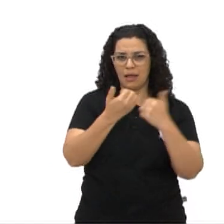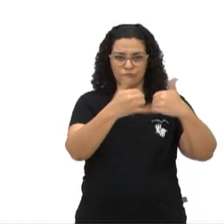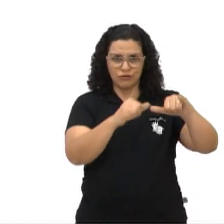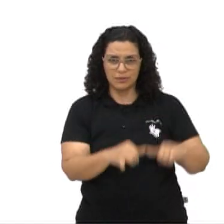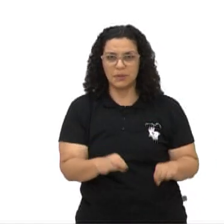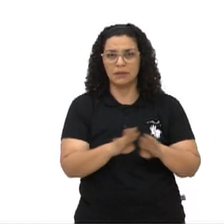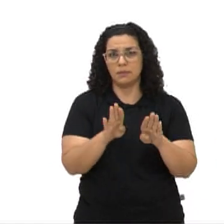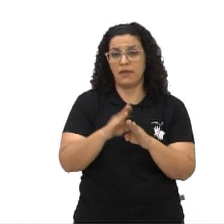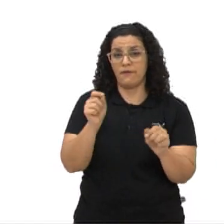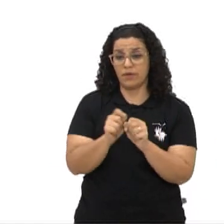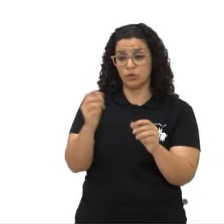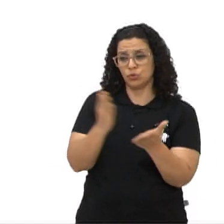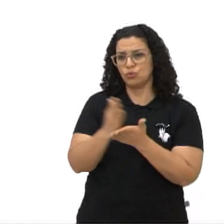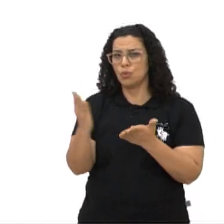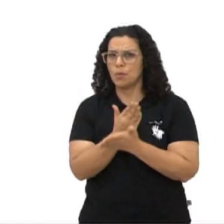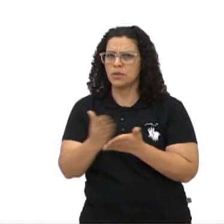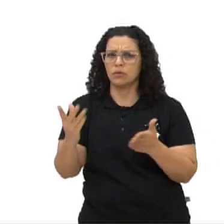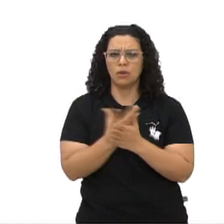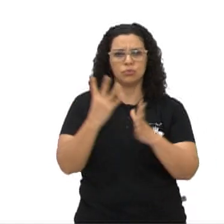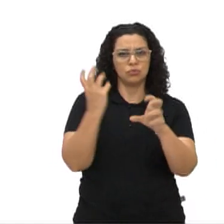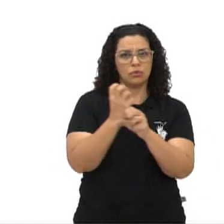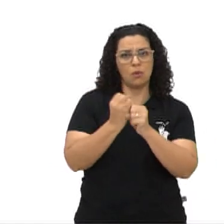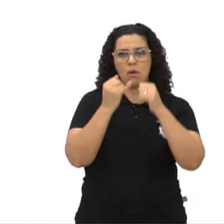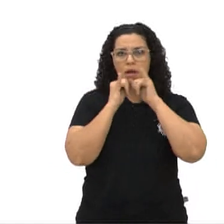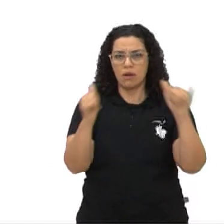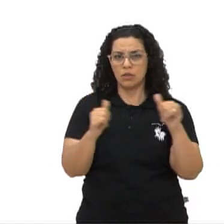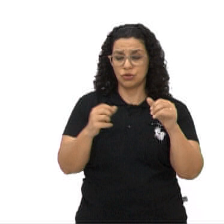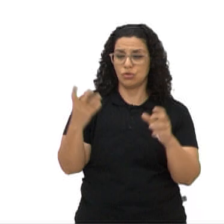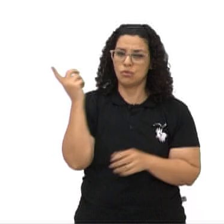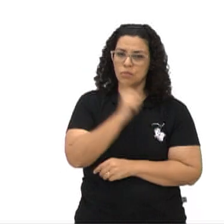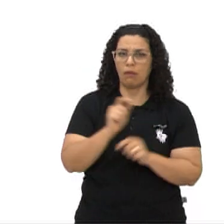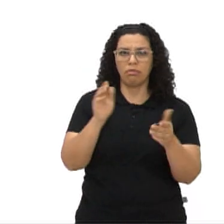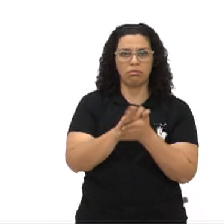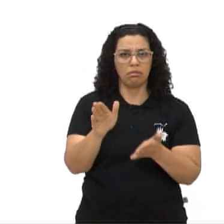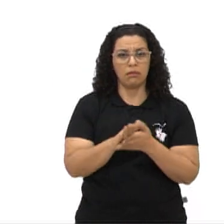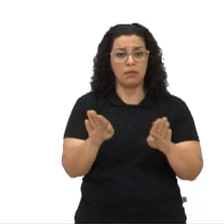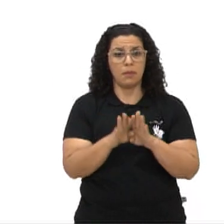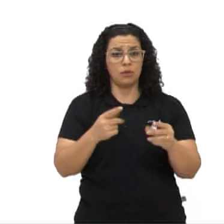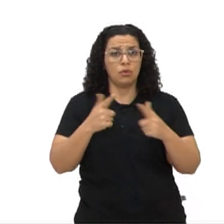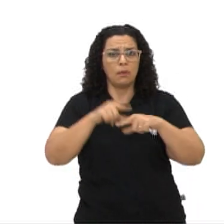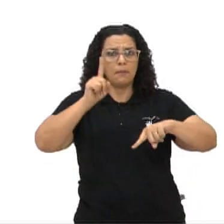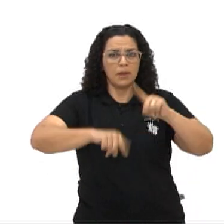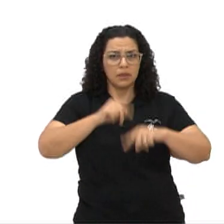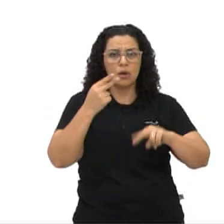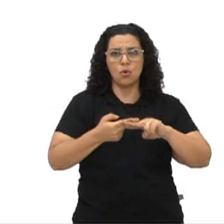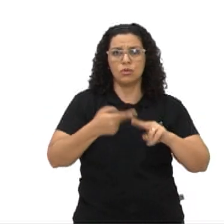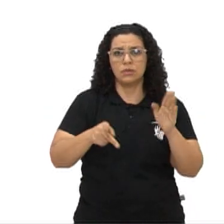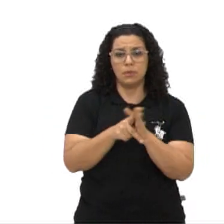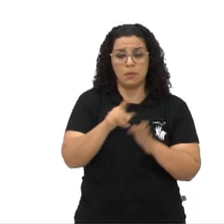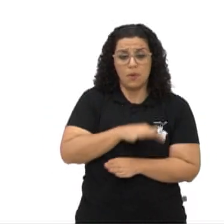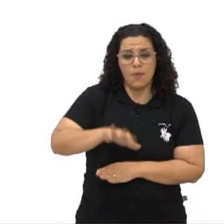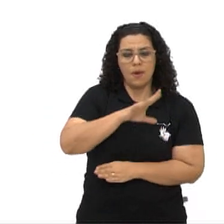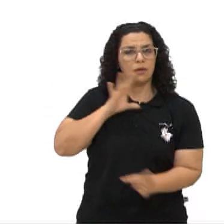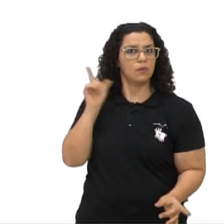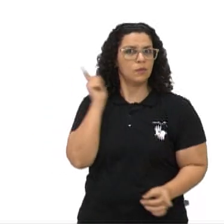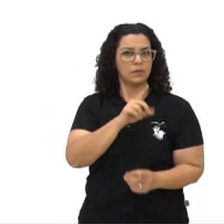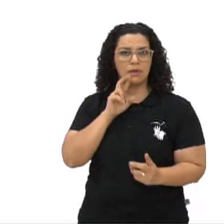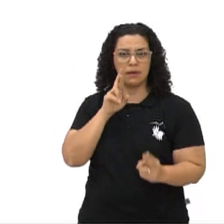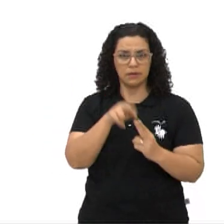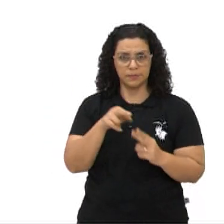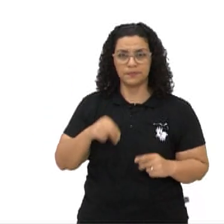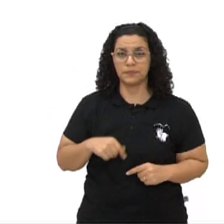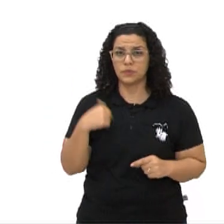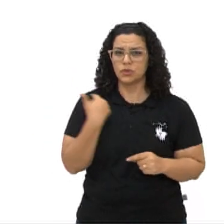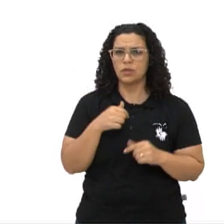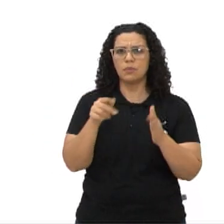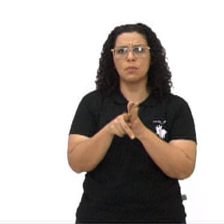a proporção entre a quantidade de energia consumida da reação e as quantidades dos produtos finais obtidos. E a